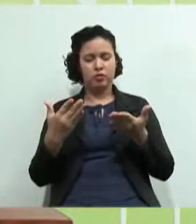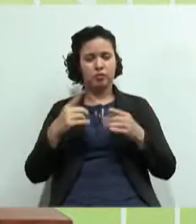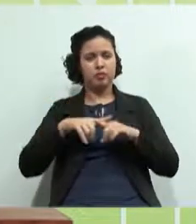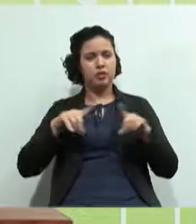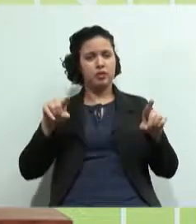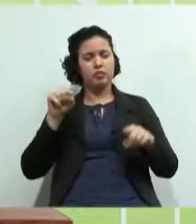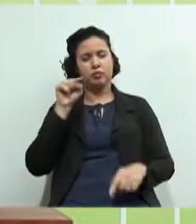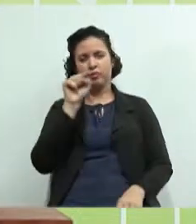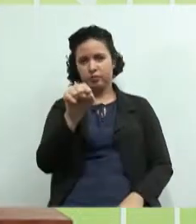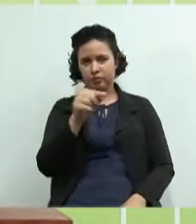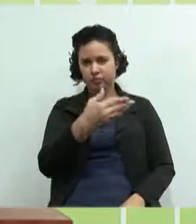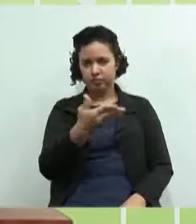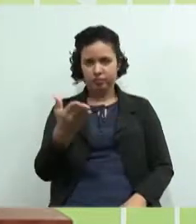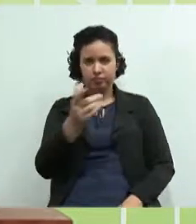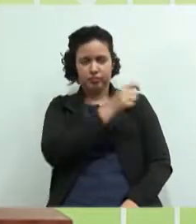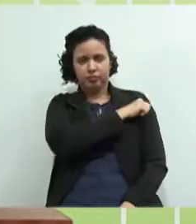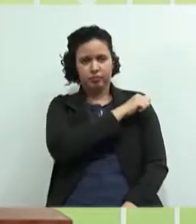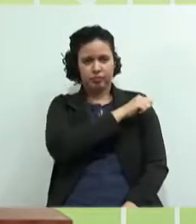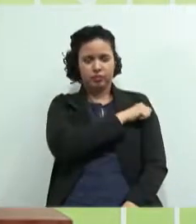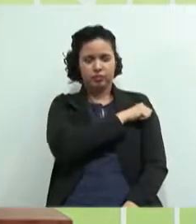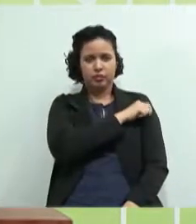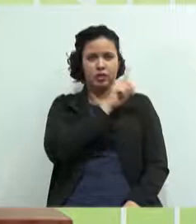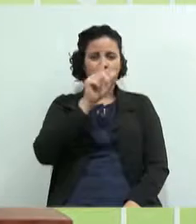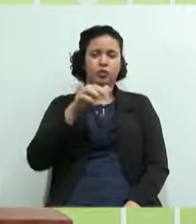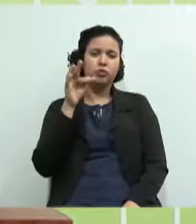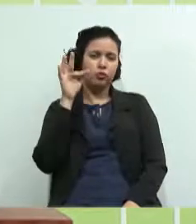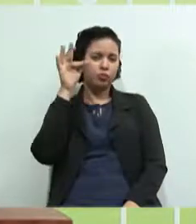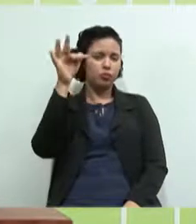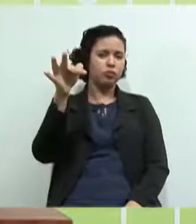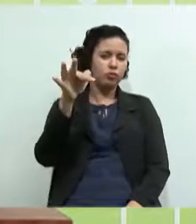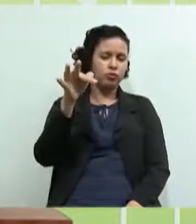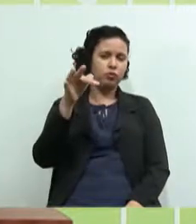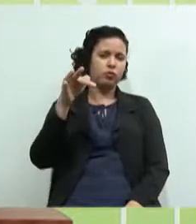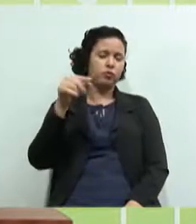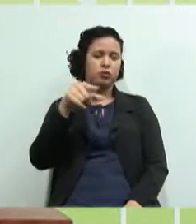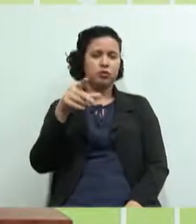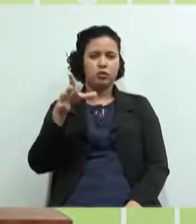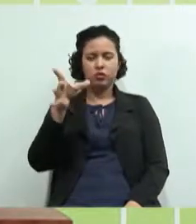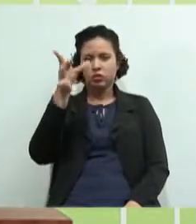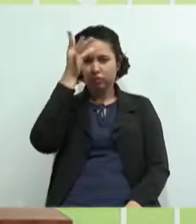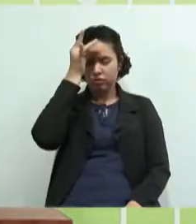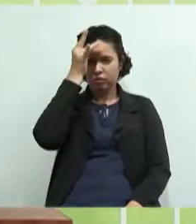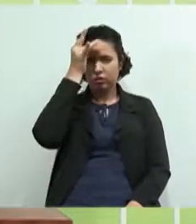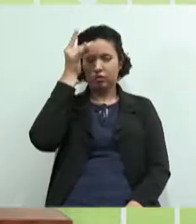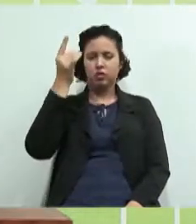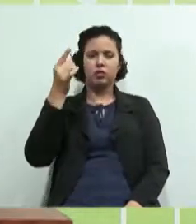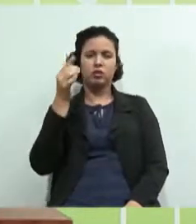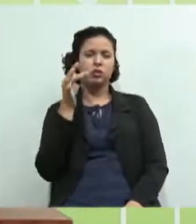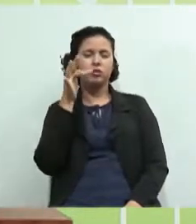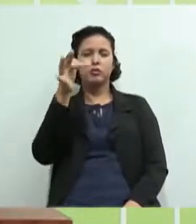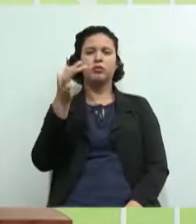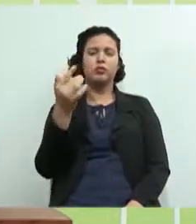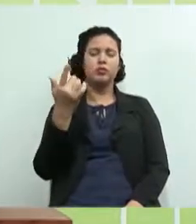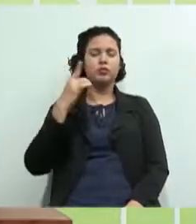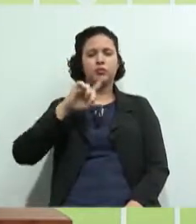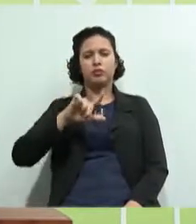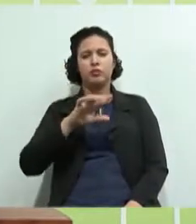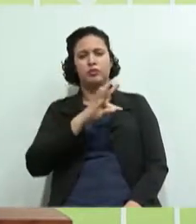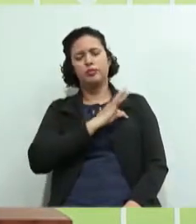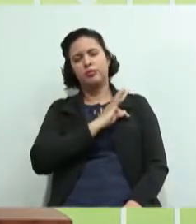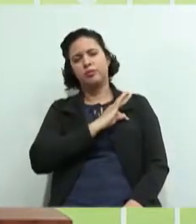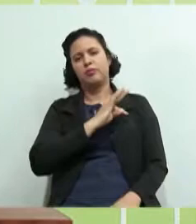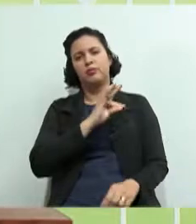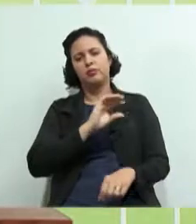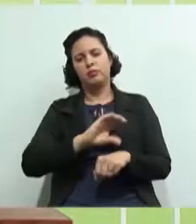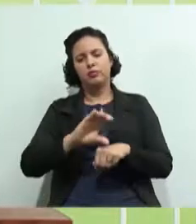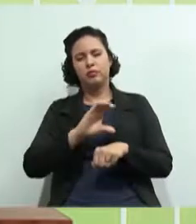para vocês é a partir do momento que você realmente absorver esse conteúdo e lá na frente se tornar um técnico em